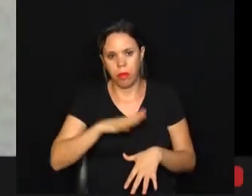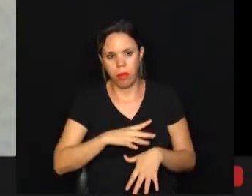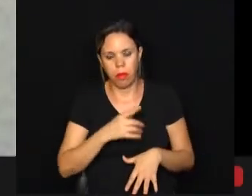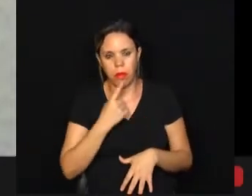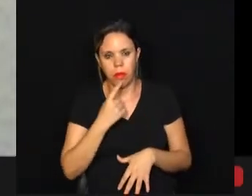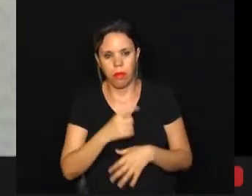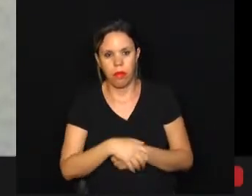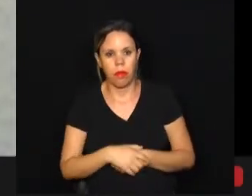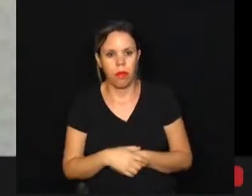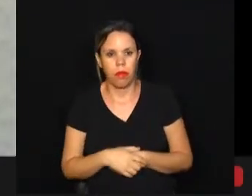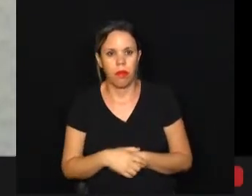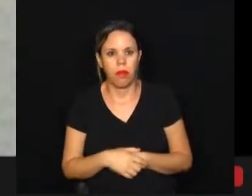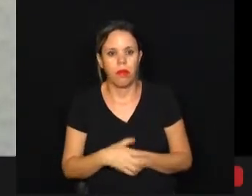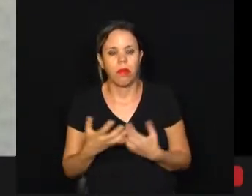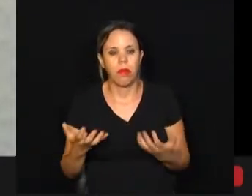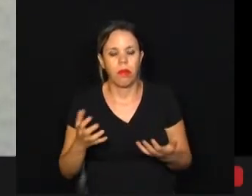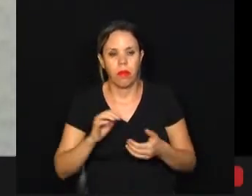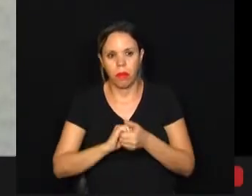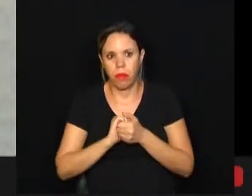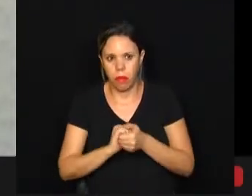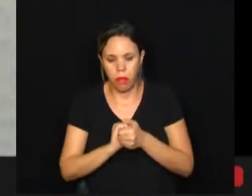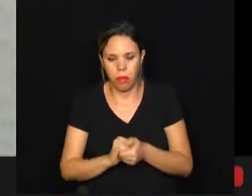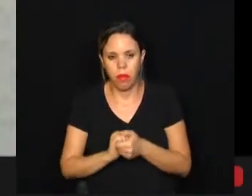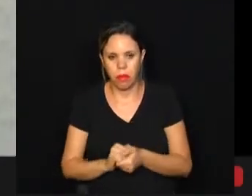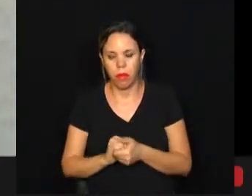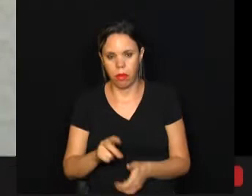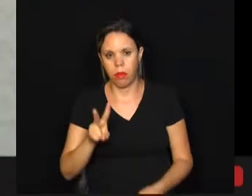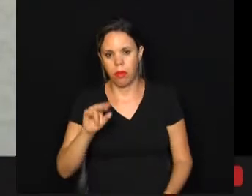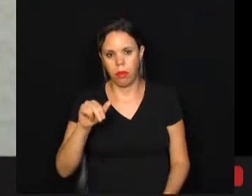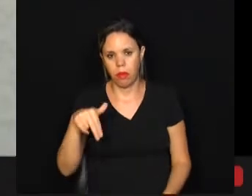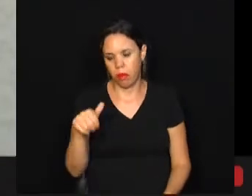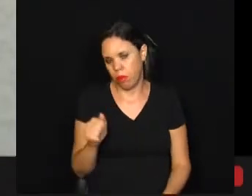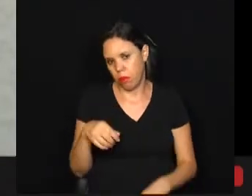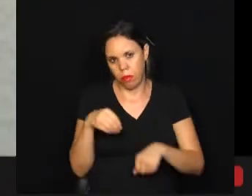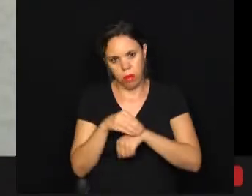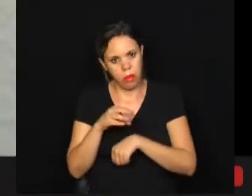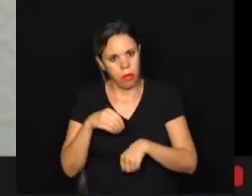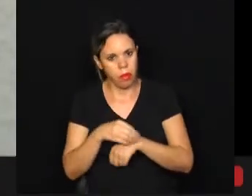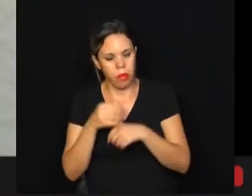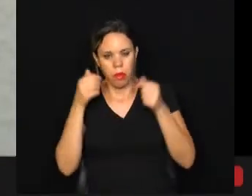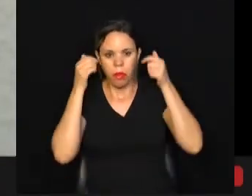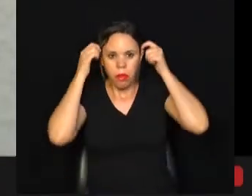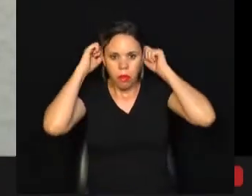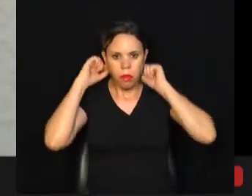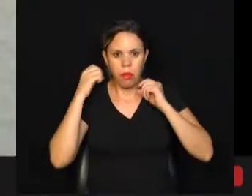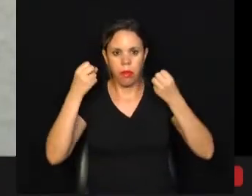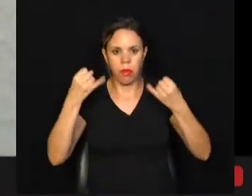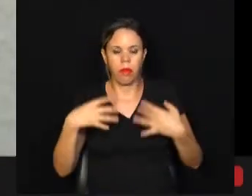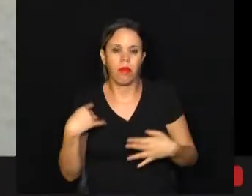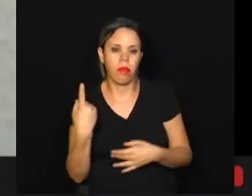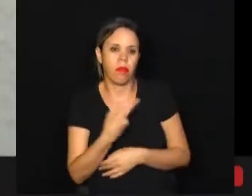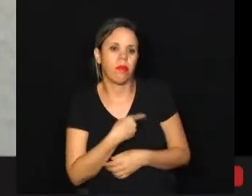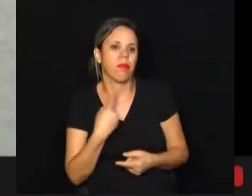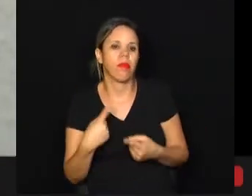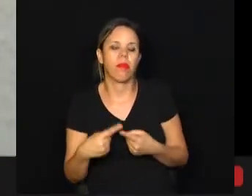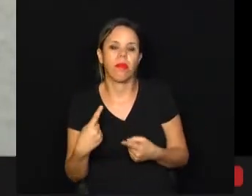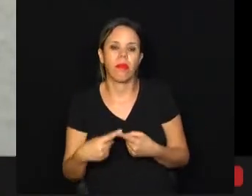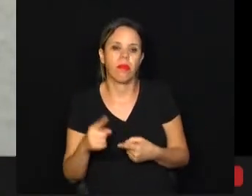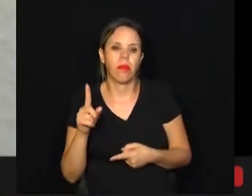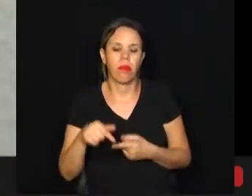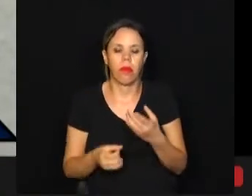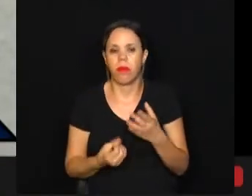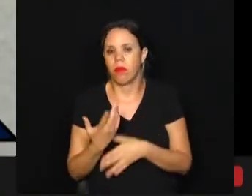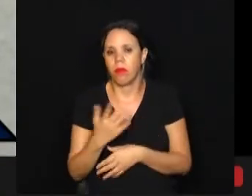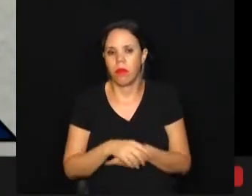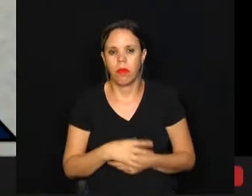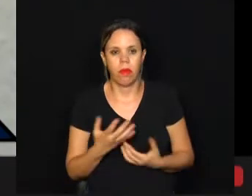Campinas. Quero saudar a Tish, que trouxe aqui, explicou para a gente, né, o porquê que isso está